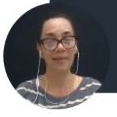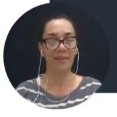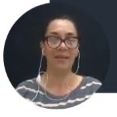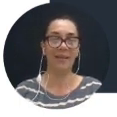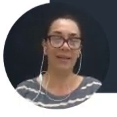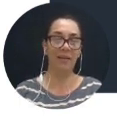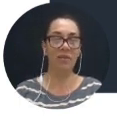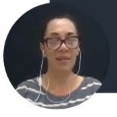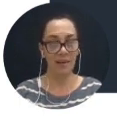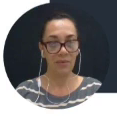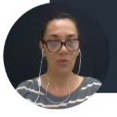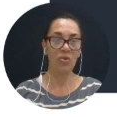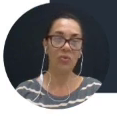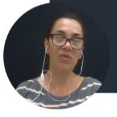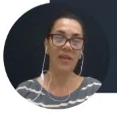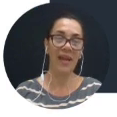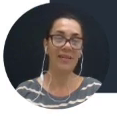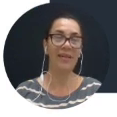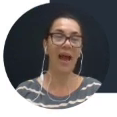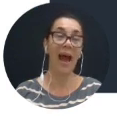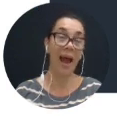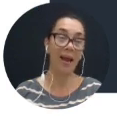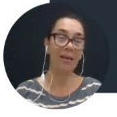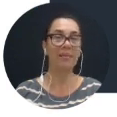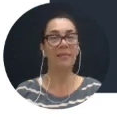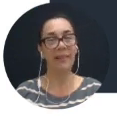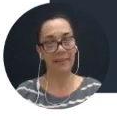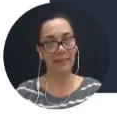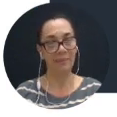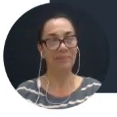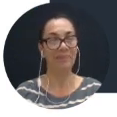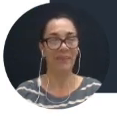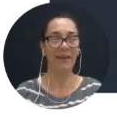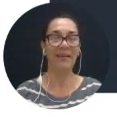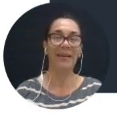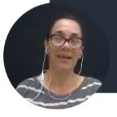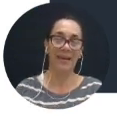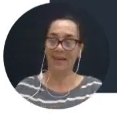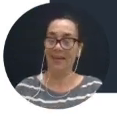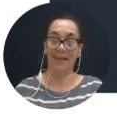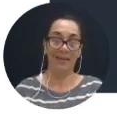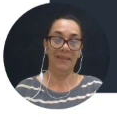gostaria que você, tudo junto, viesse ainda, né?